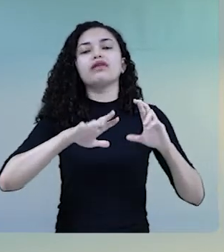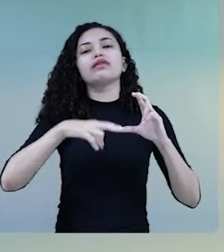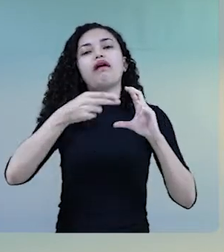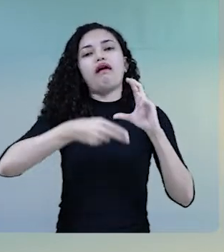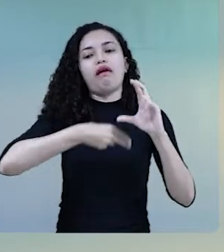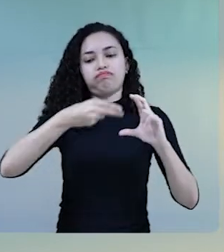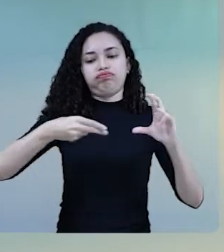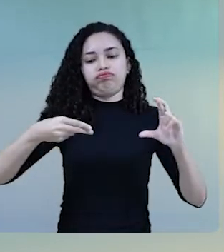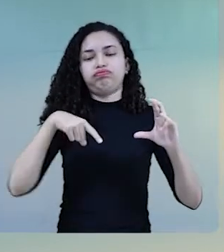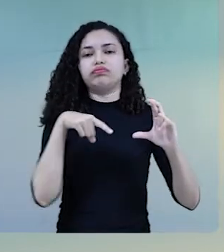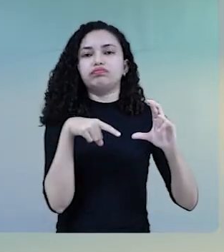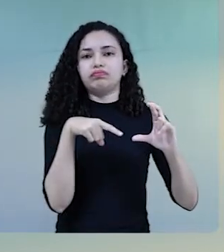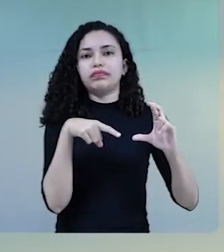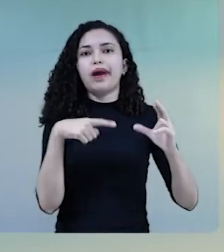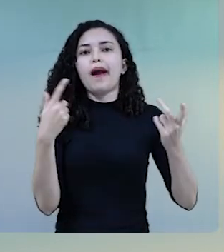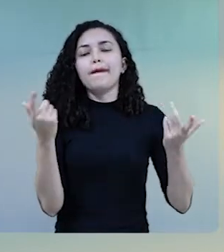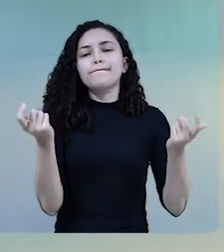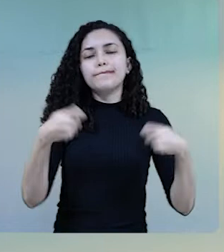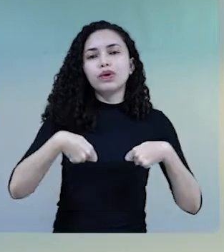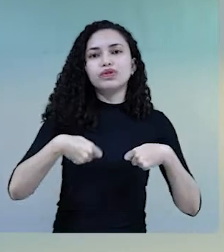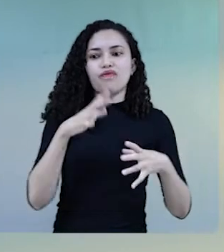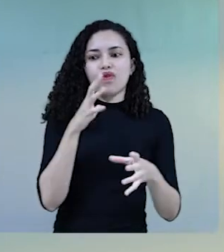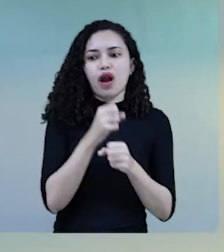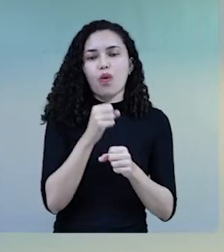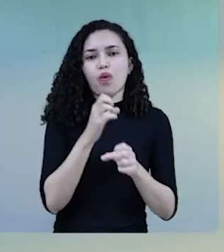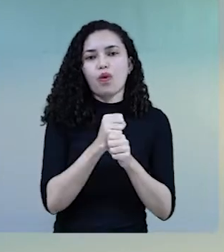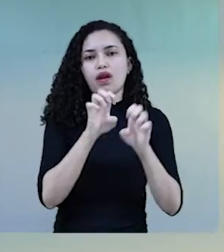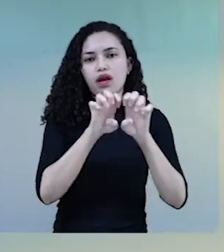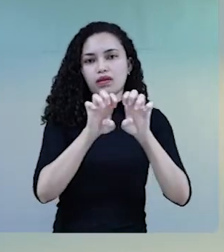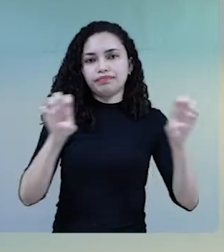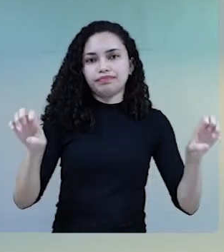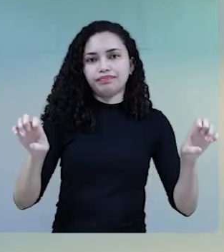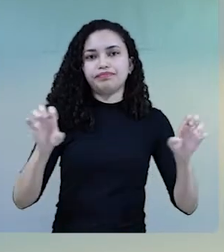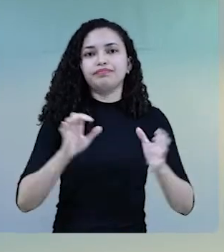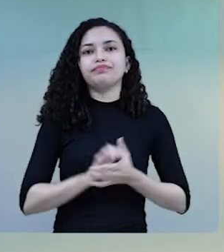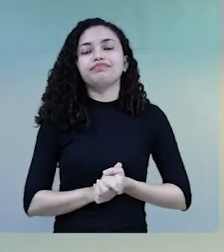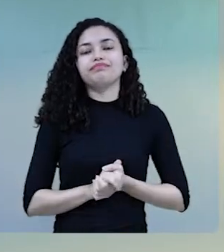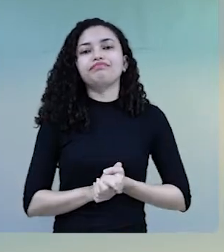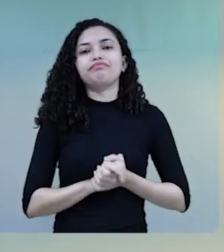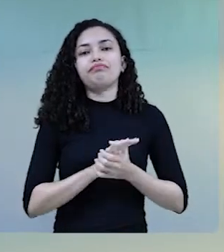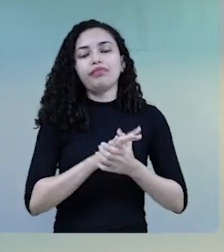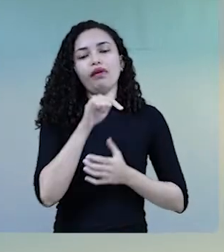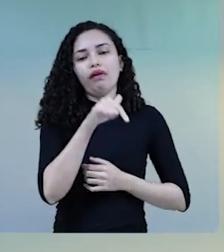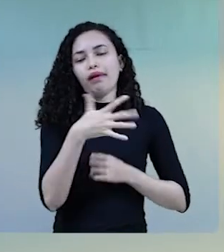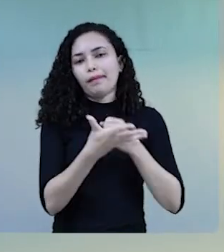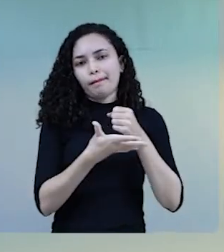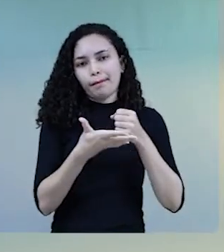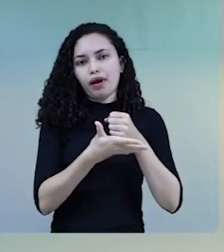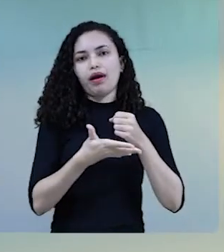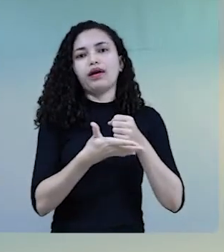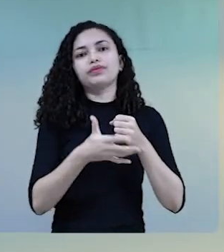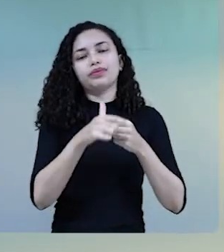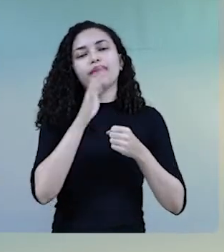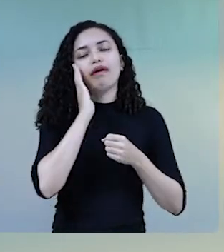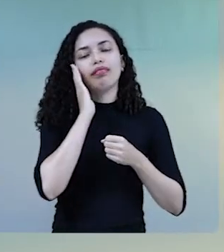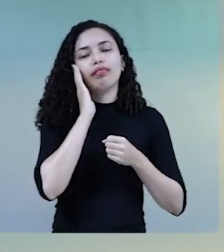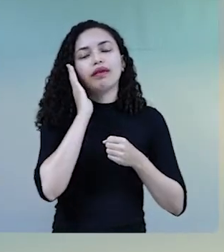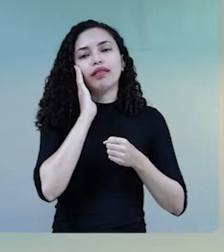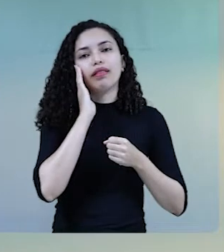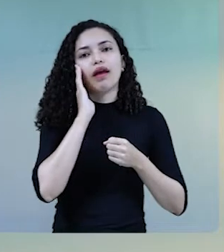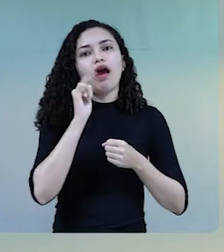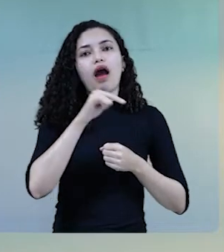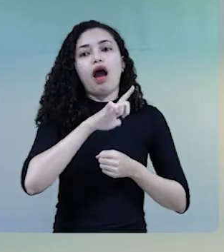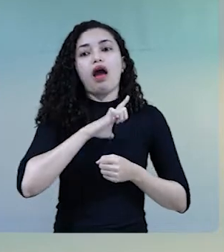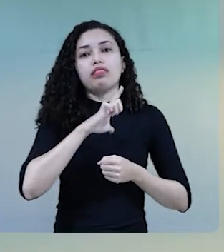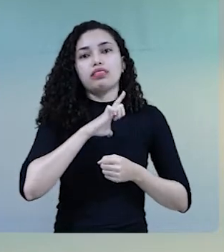calculada através dessa expressão, tá bom? Então de forma básica a gente tem aqui a situação e a gente tem aqui os comentários, né? Que a